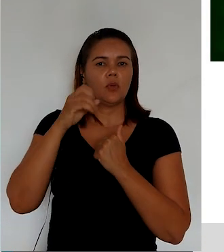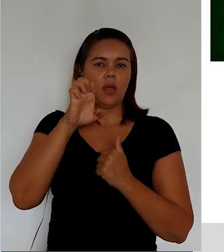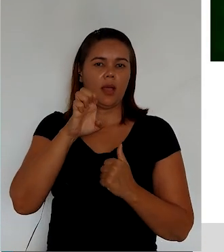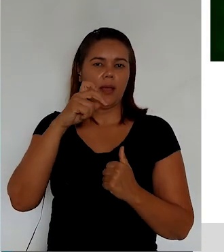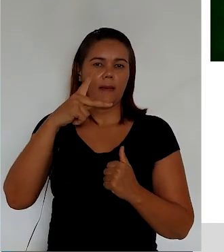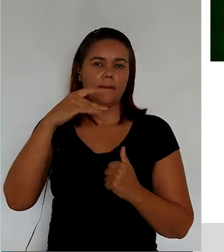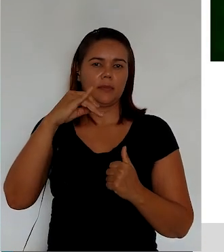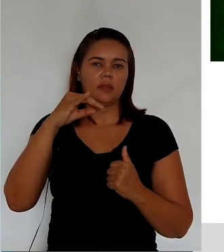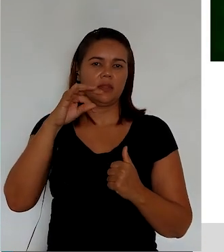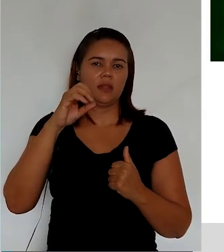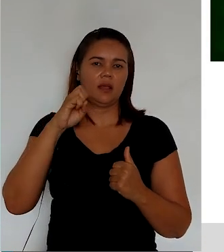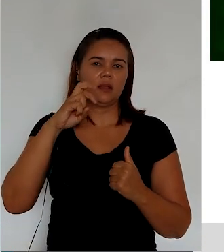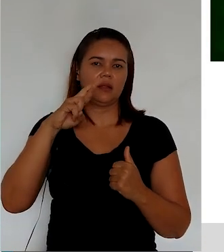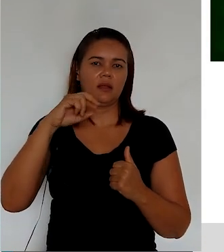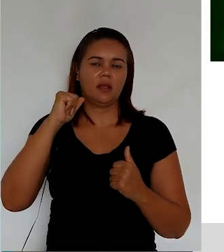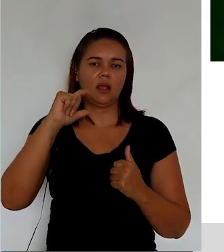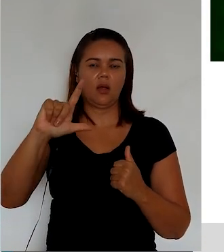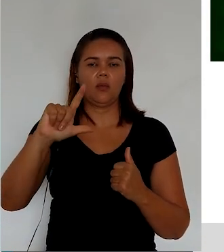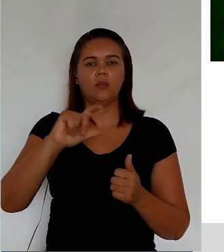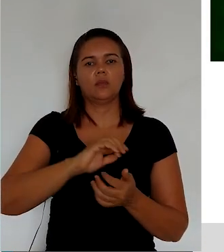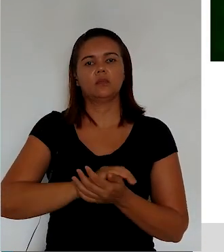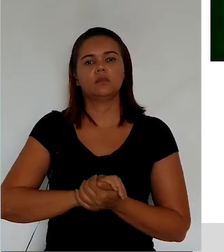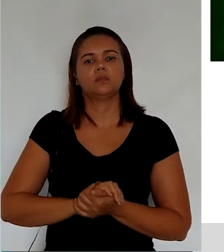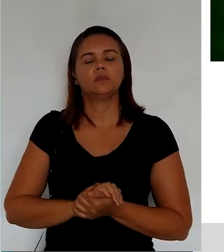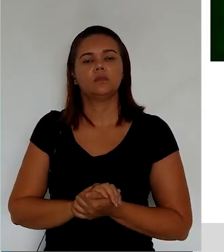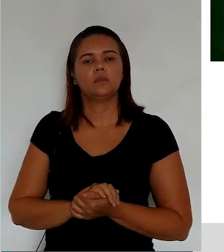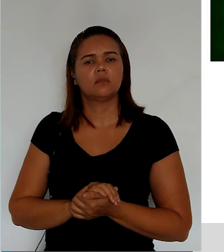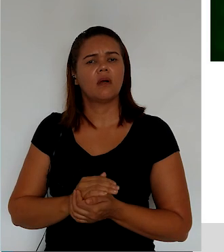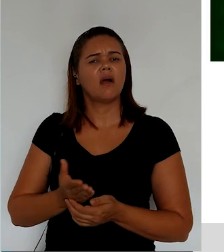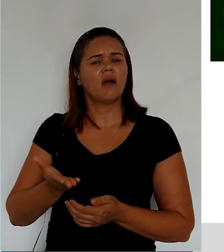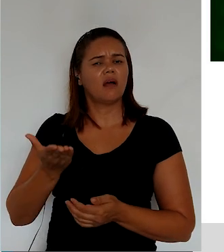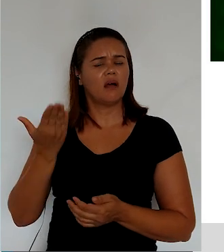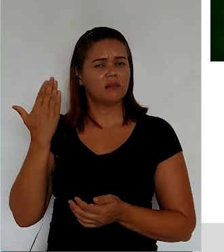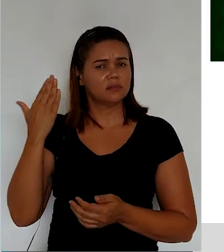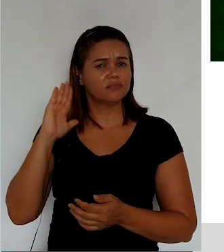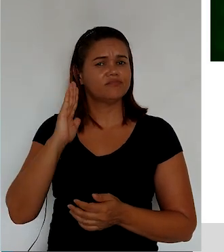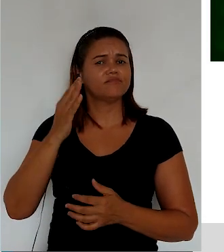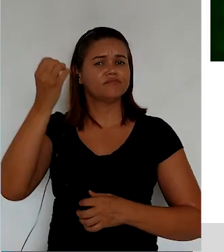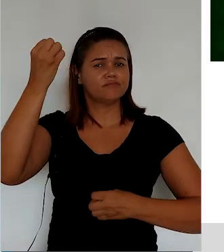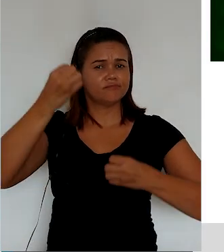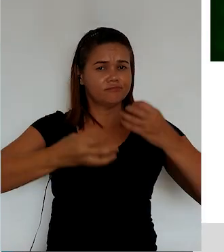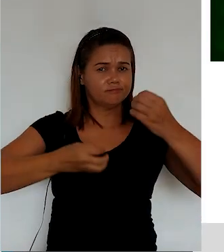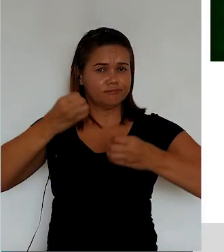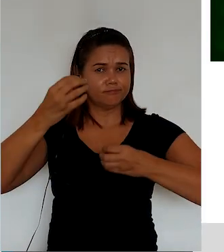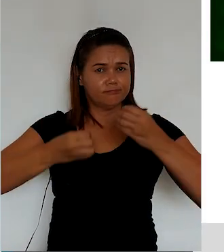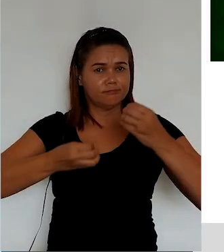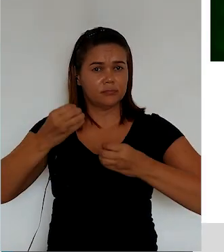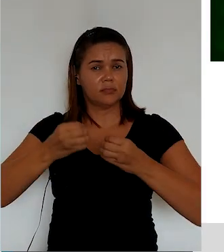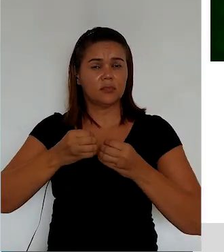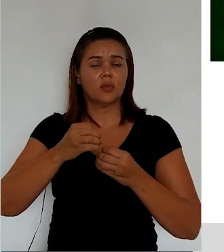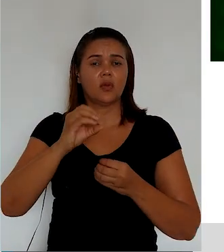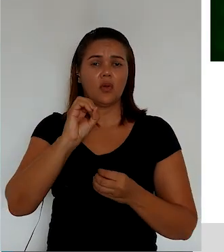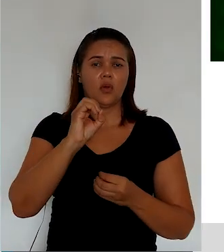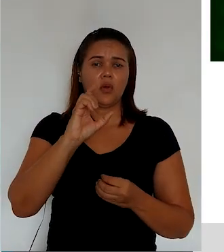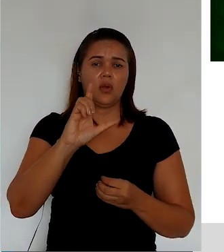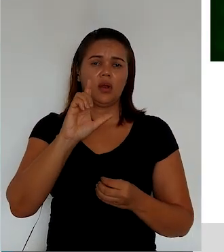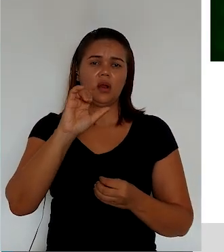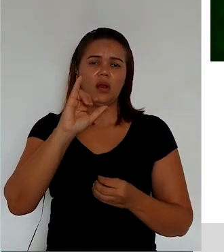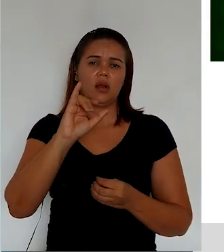Conforme dito anteriormente, os oligodendrócitos são responsáveis